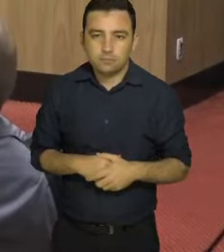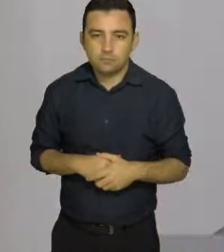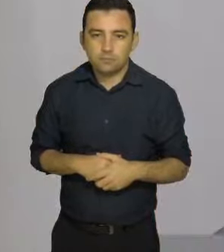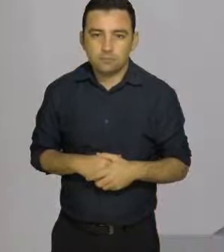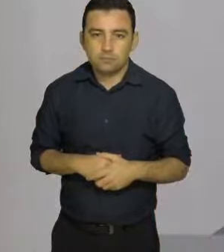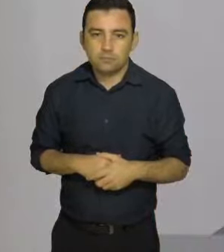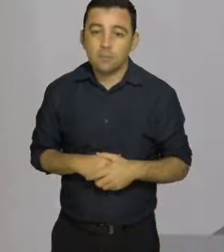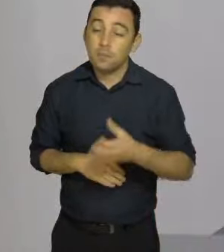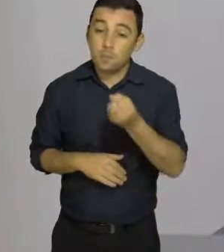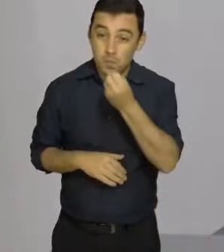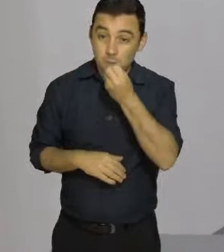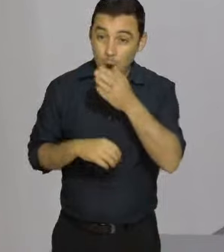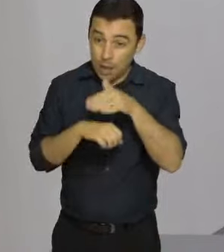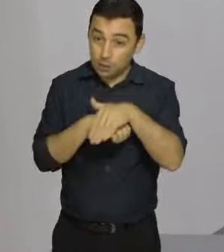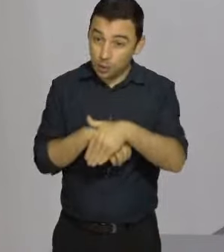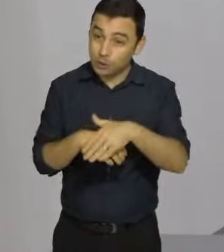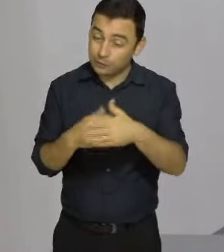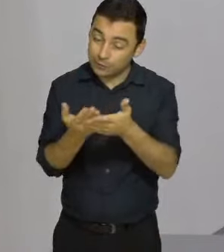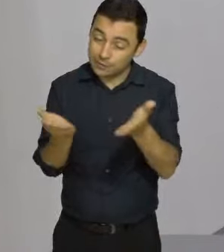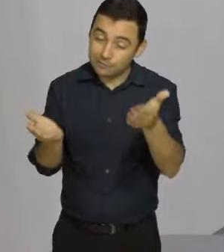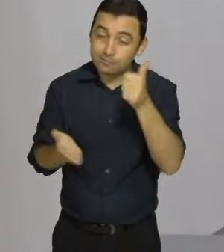Muito boa noite a todas as senhoras.